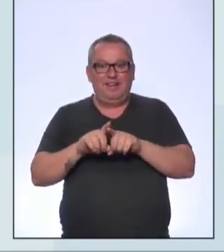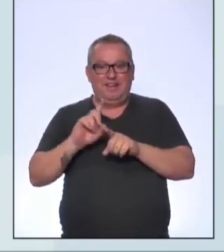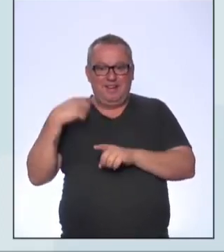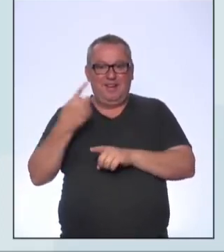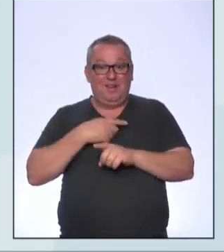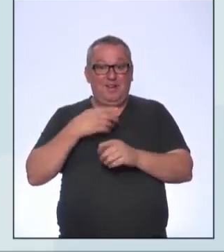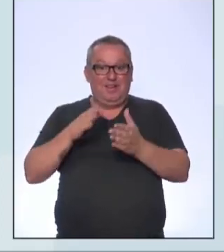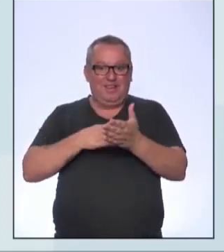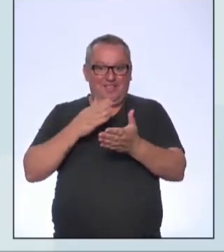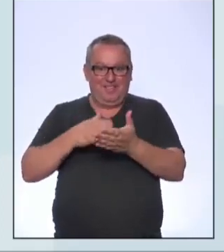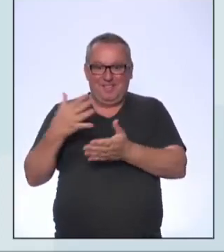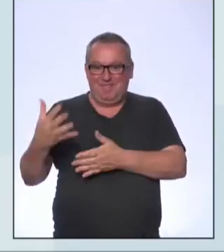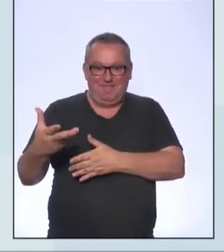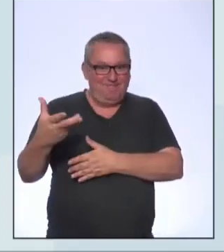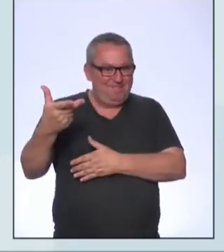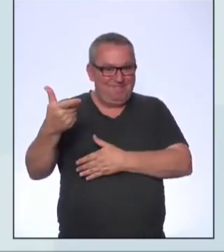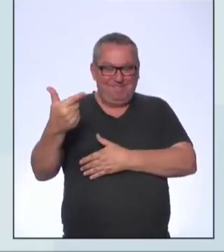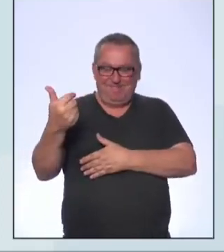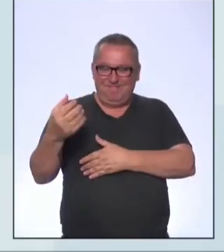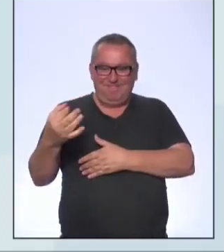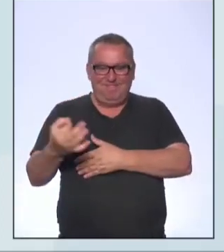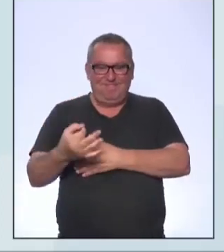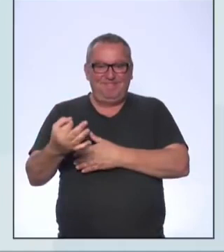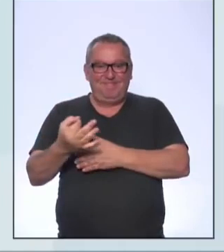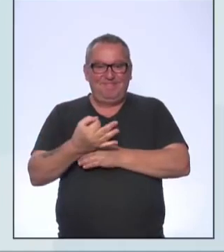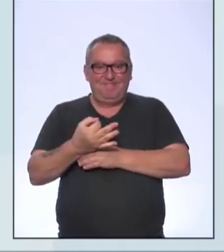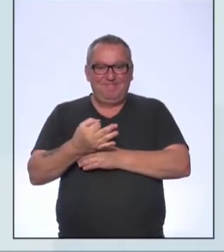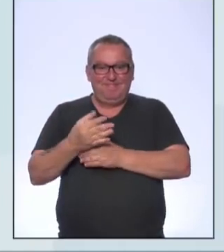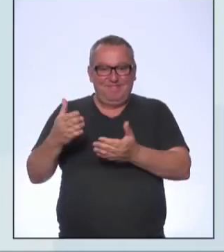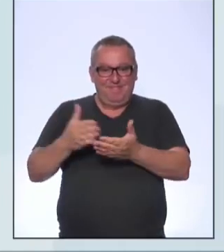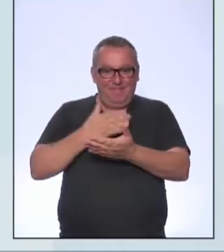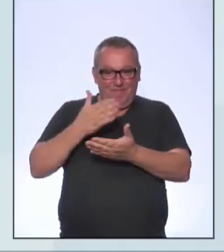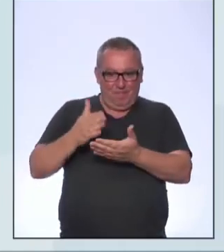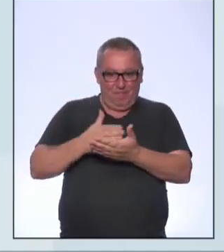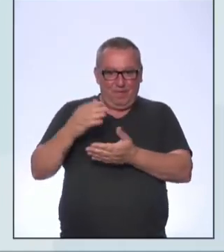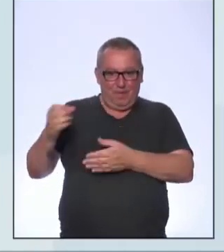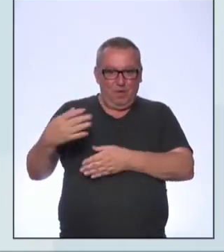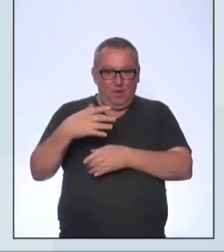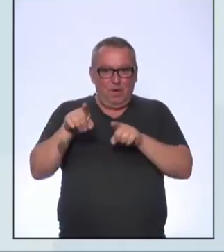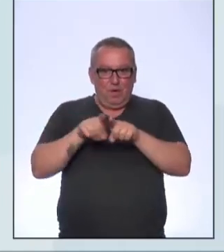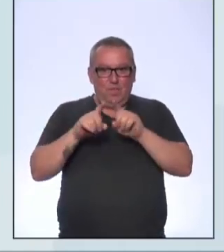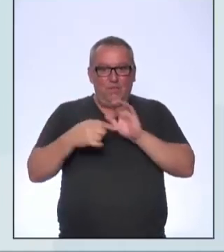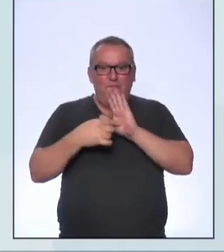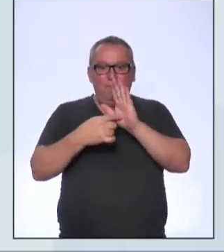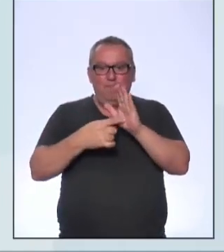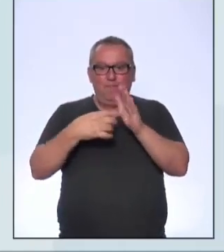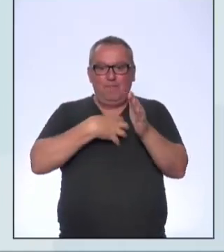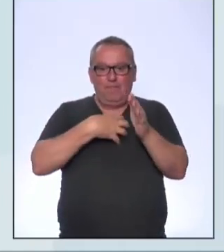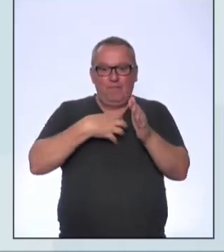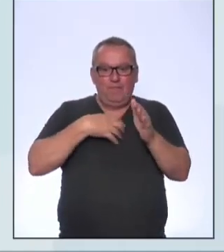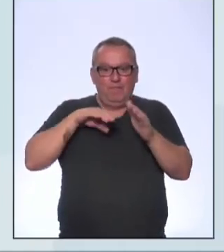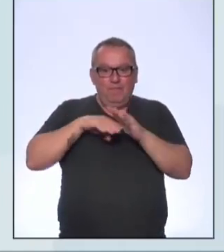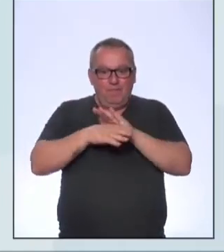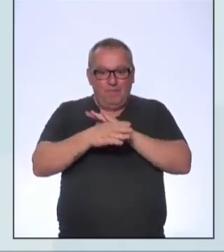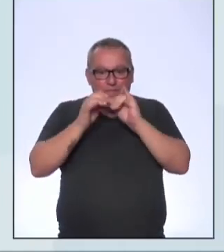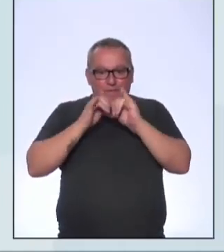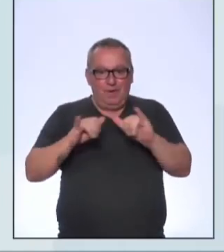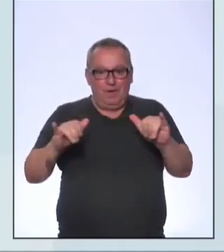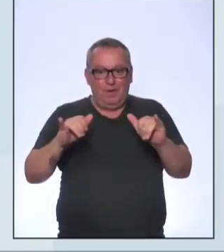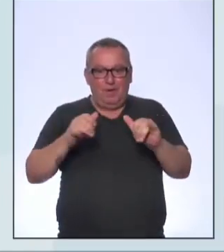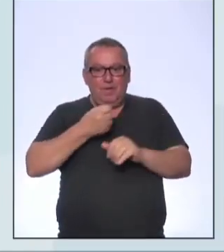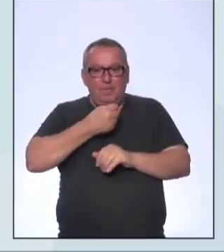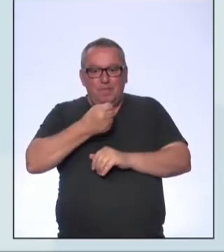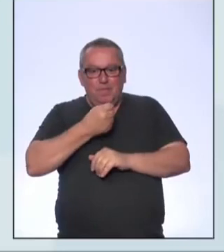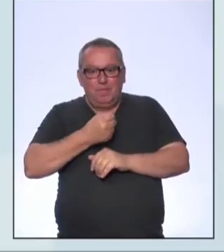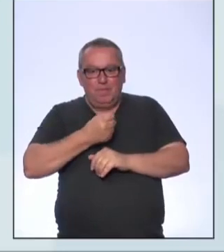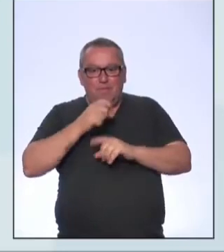revista Exatamente. maravilhosa revista. A revista Fotomatéria é inovadora e apresenta, além das formas tradicionais de notícias e